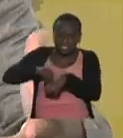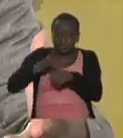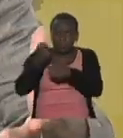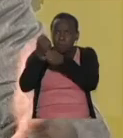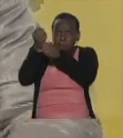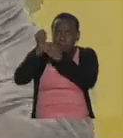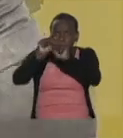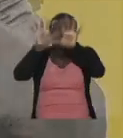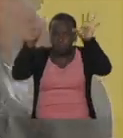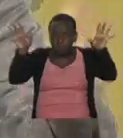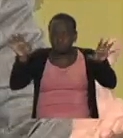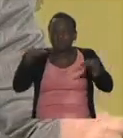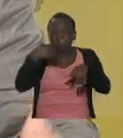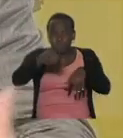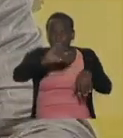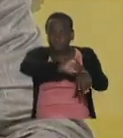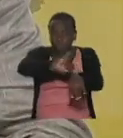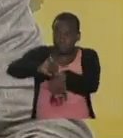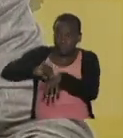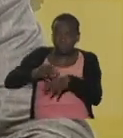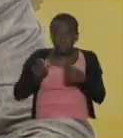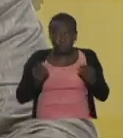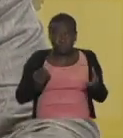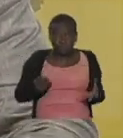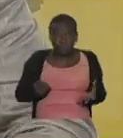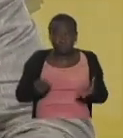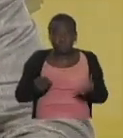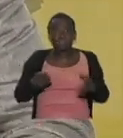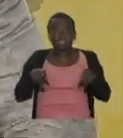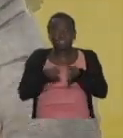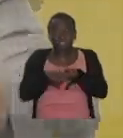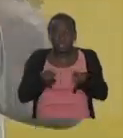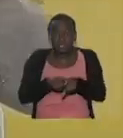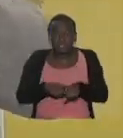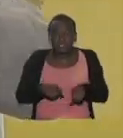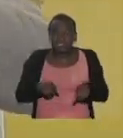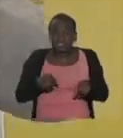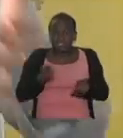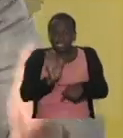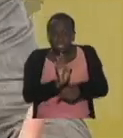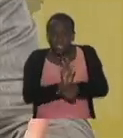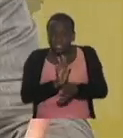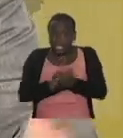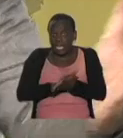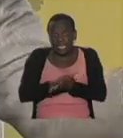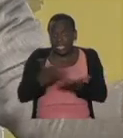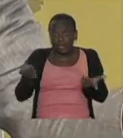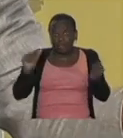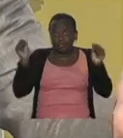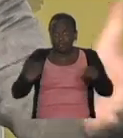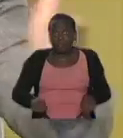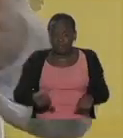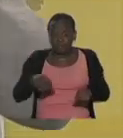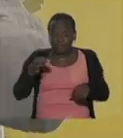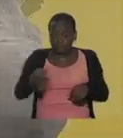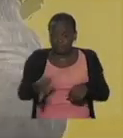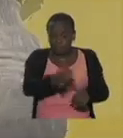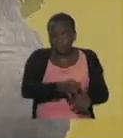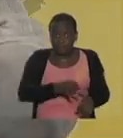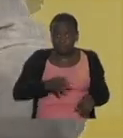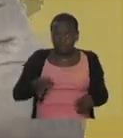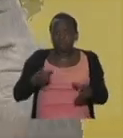fogos de artifício e outros pesos que colocaram ali em cima e colocar eh eh e sem nenhuma proteção Deu no que deu